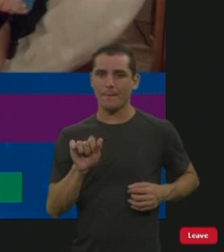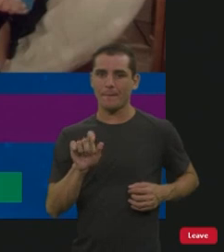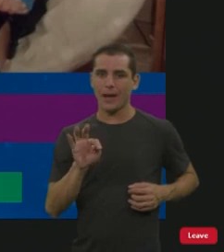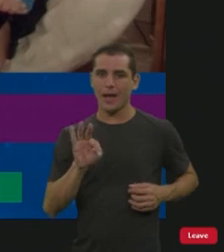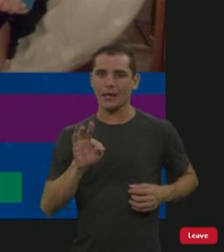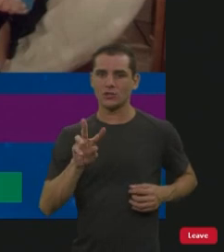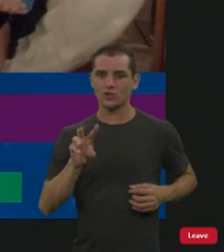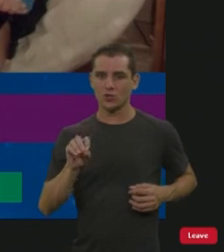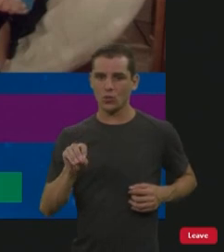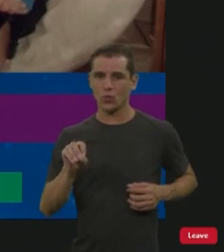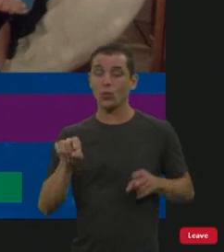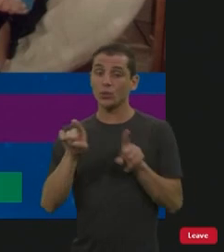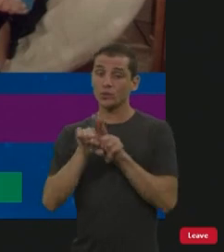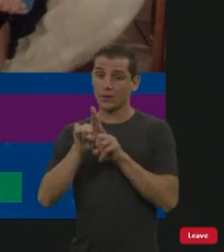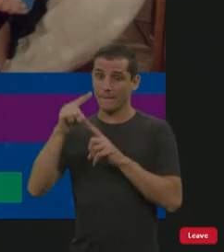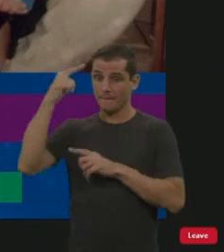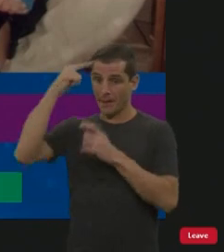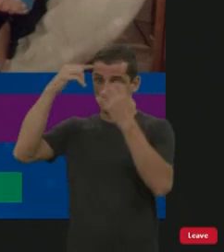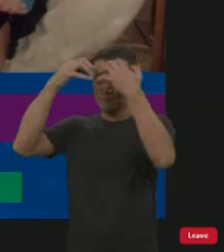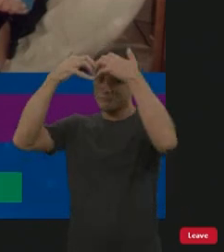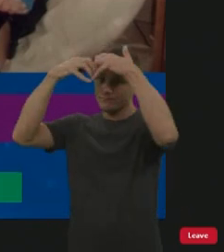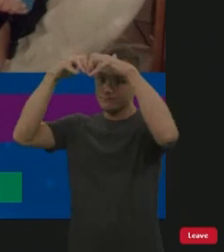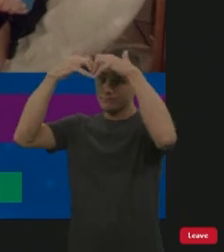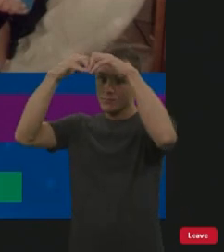de energia, tá?